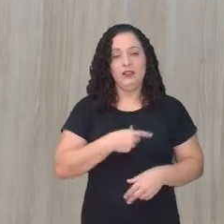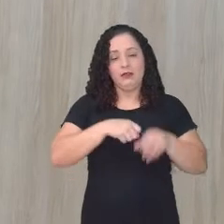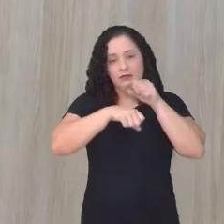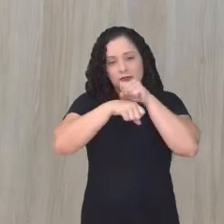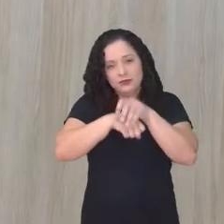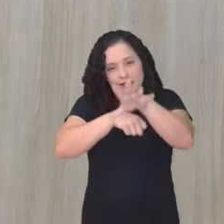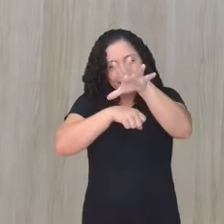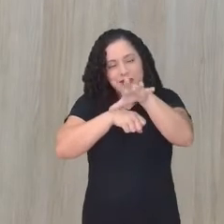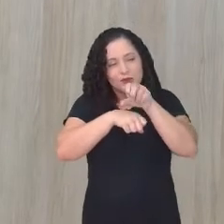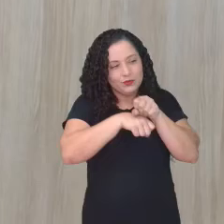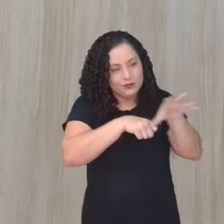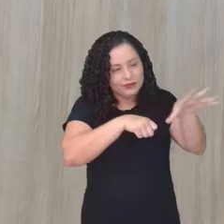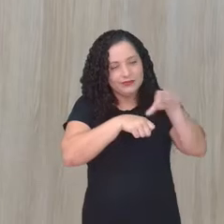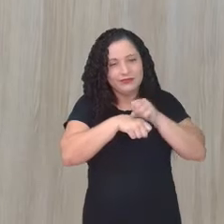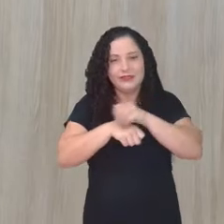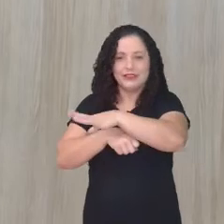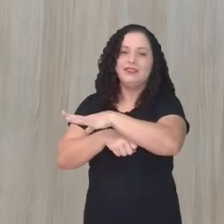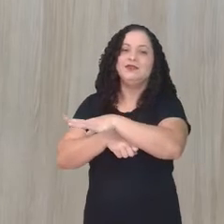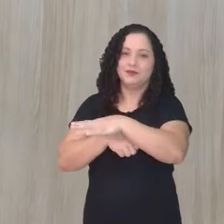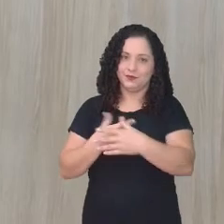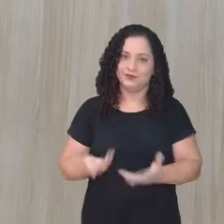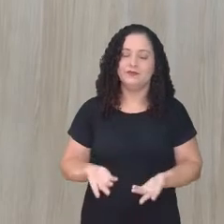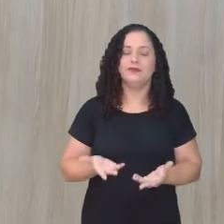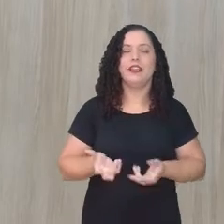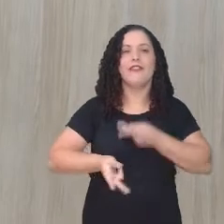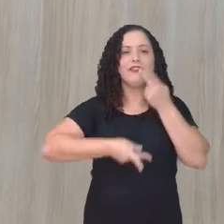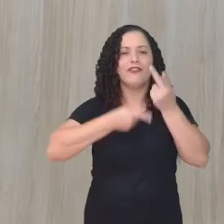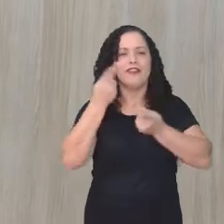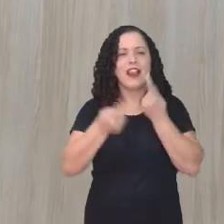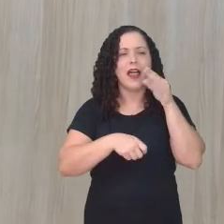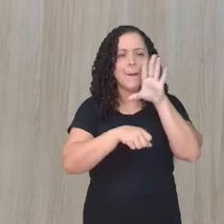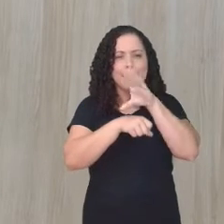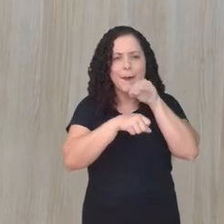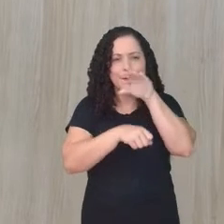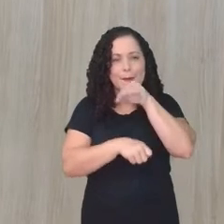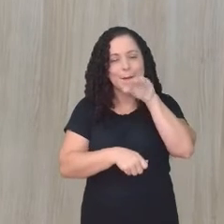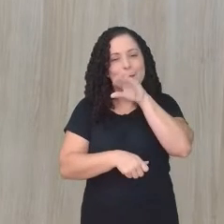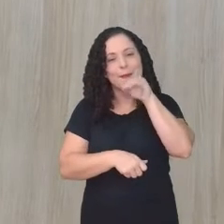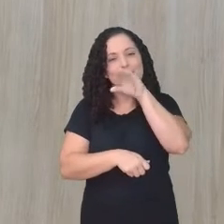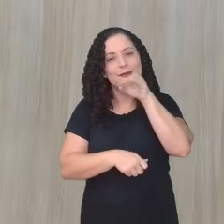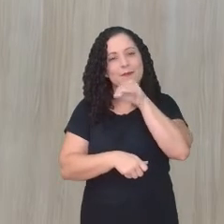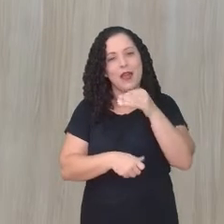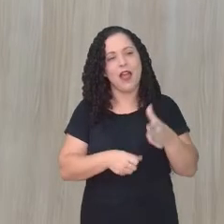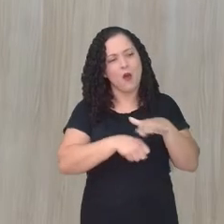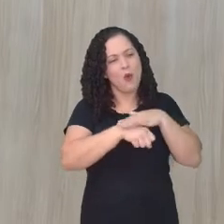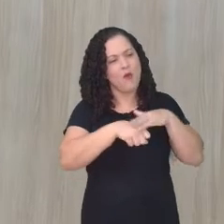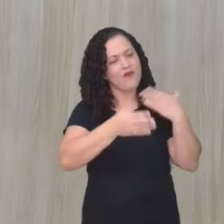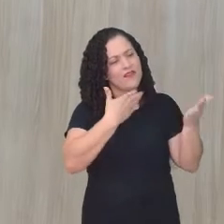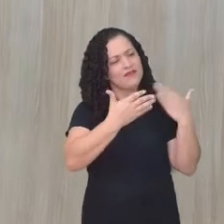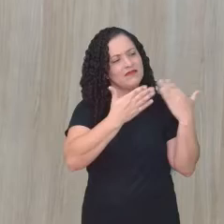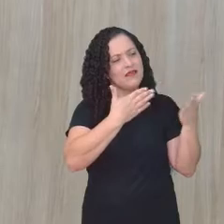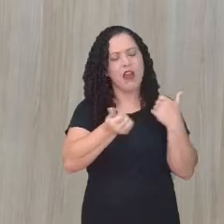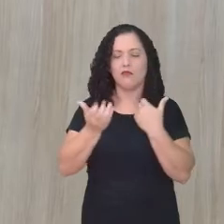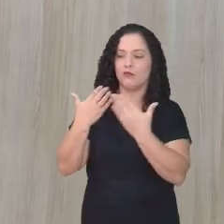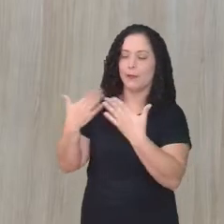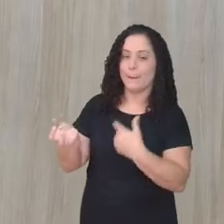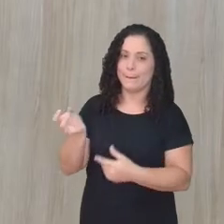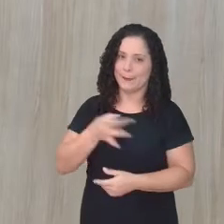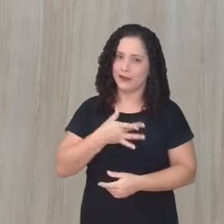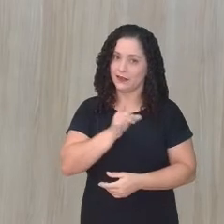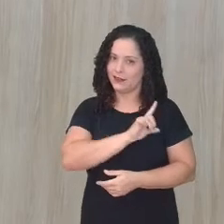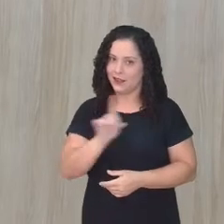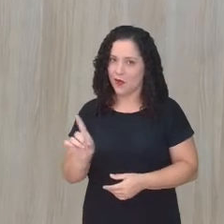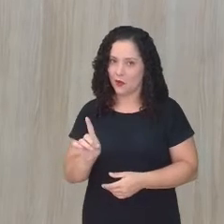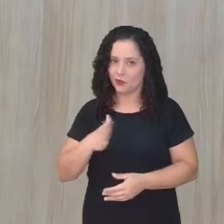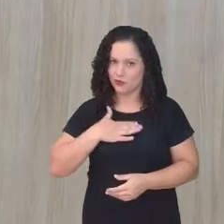transmitindo algo, não é? Estamos falando algo para alguém. Então, não fiquem com medo, não